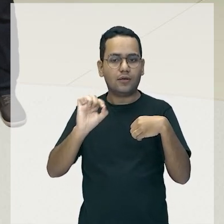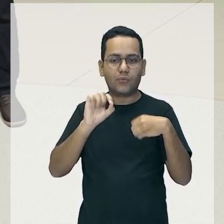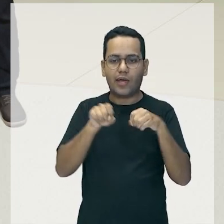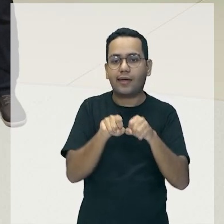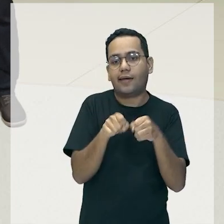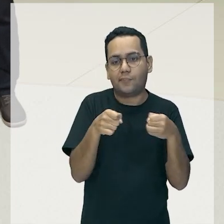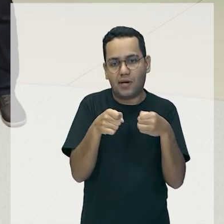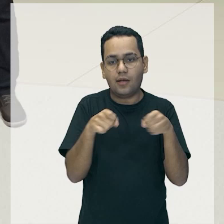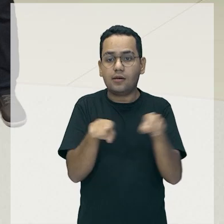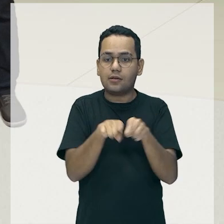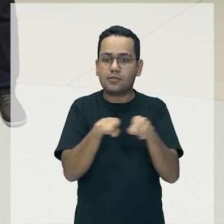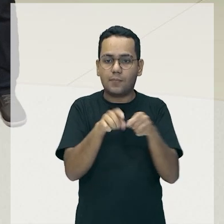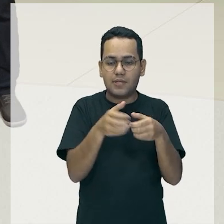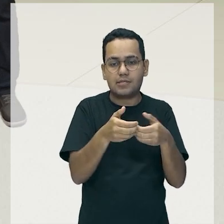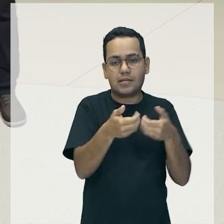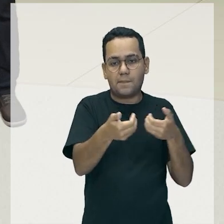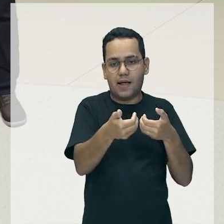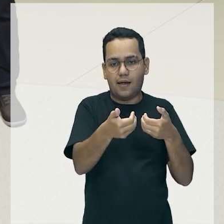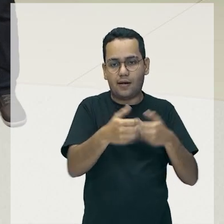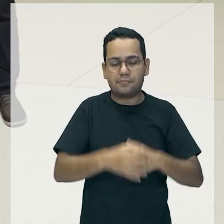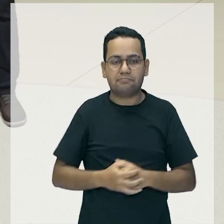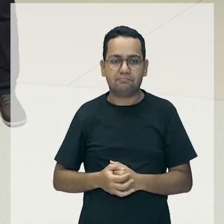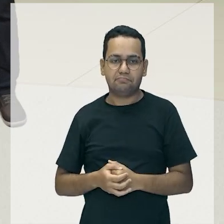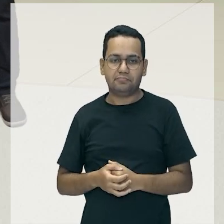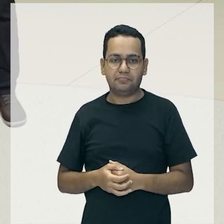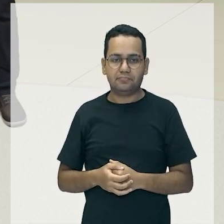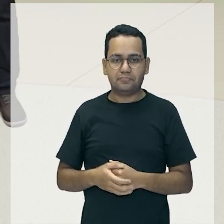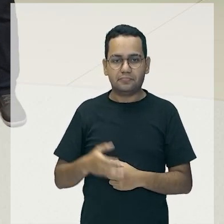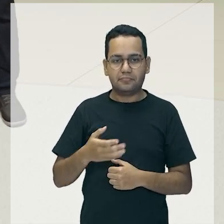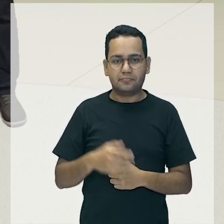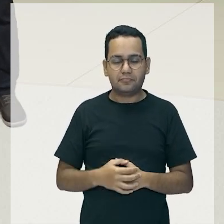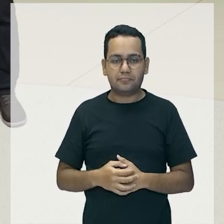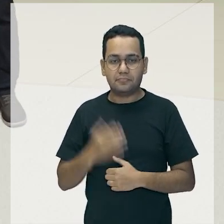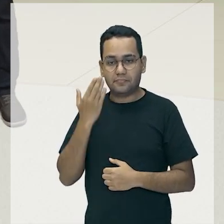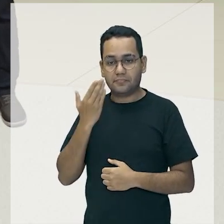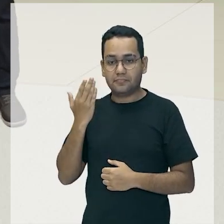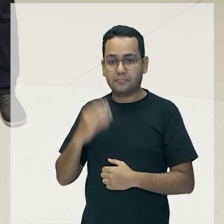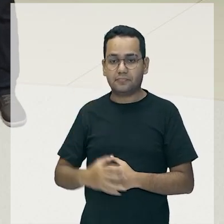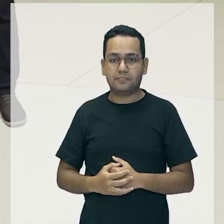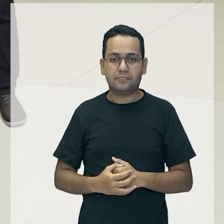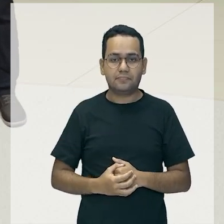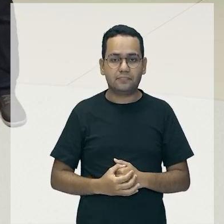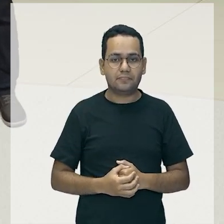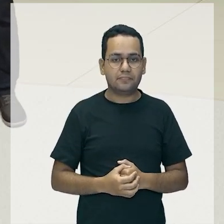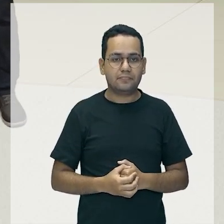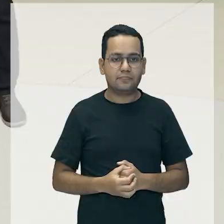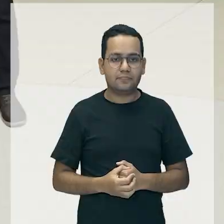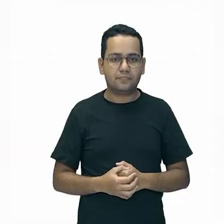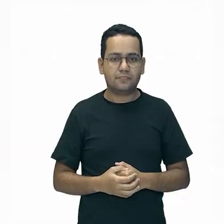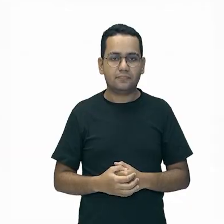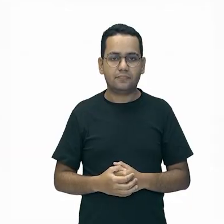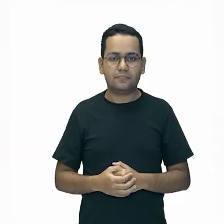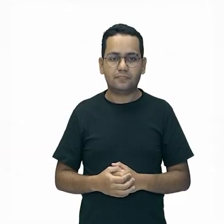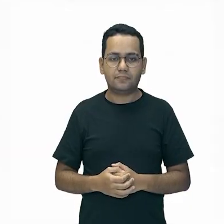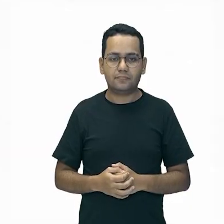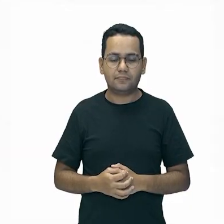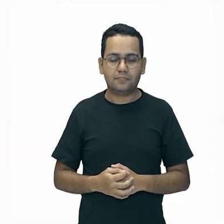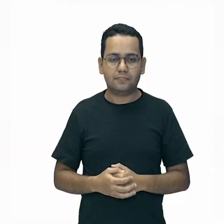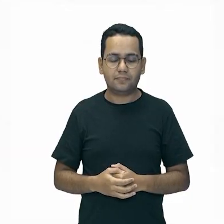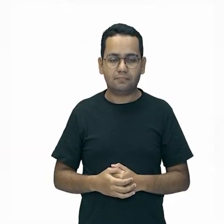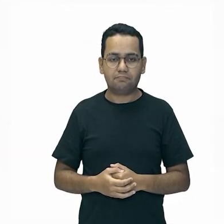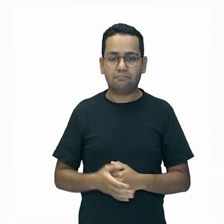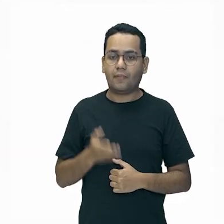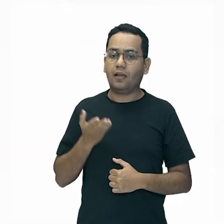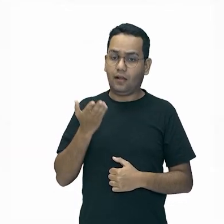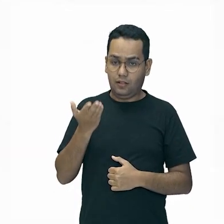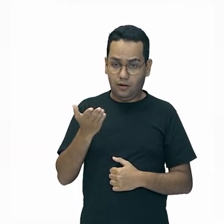gente. Tudo bem? E na fissão nuclear, nessa daí que nós estamos vendo, ó, vamos ver mais de perto essa fissão nuclear? Dá só uma olhada nessa fissão nuclear. Então, nessa